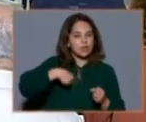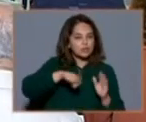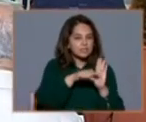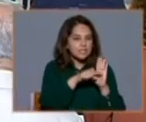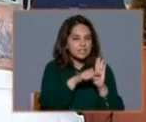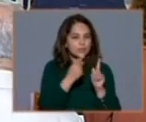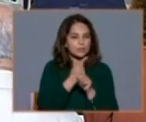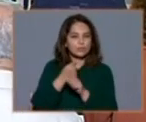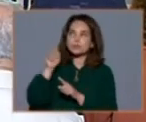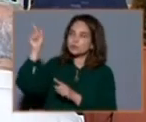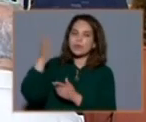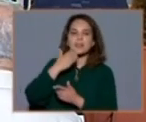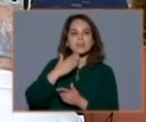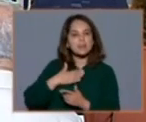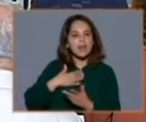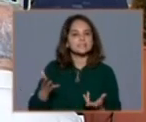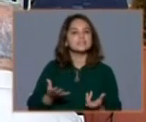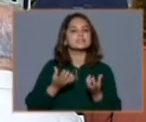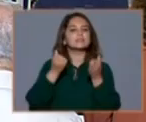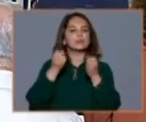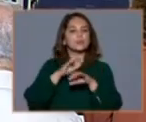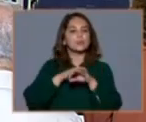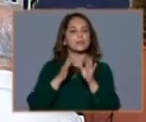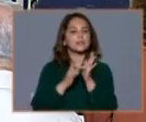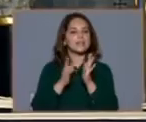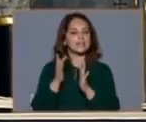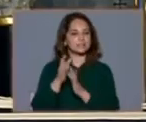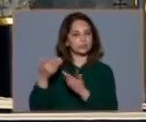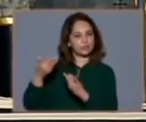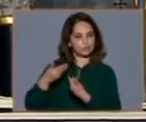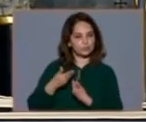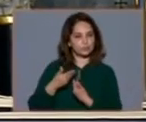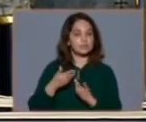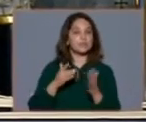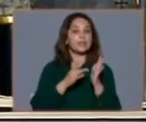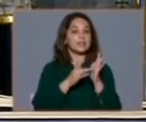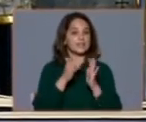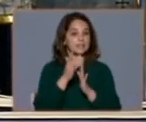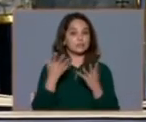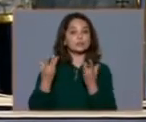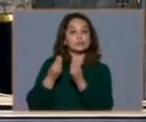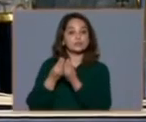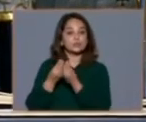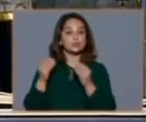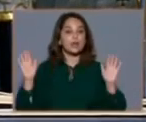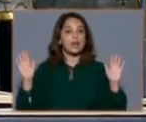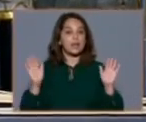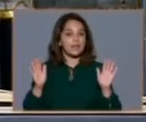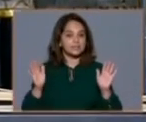caminho da salvação por Cristo nosso Senhor. Por Ele, com a multidão dos anjos, que adoram a